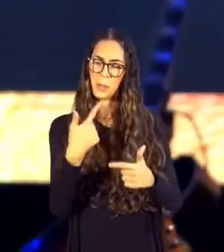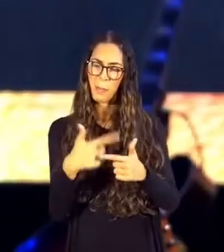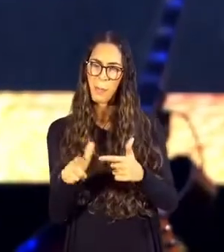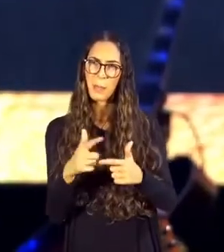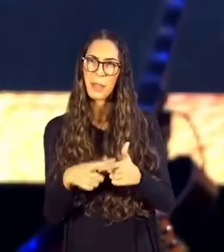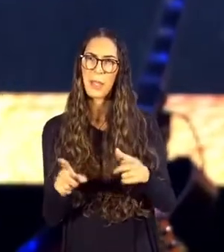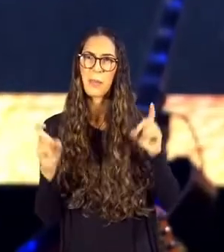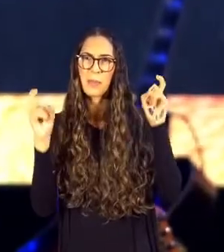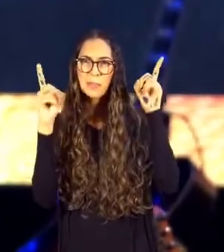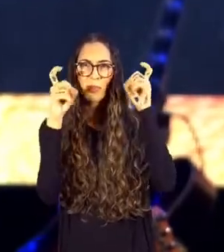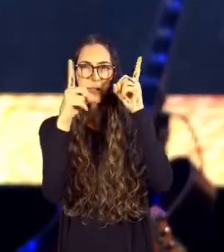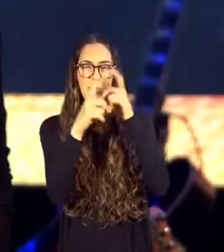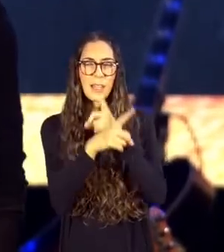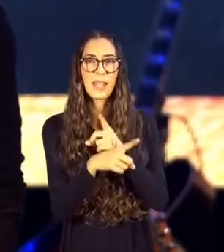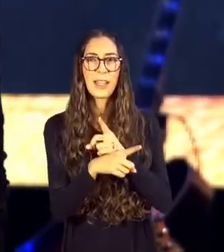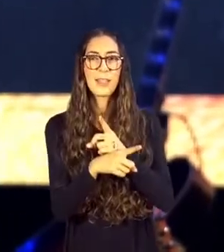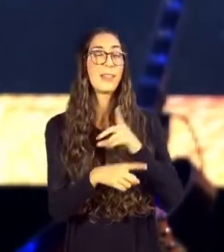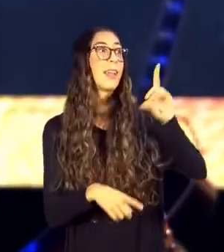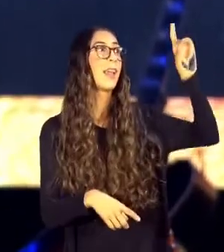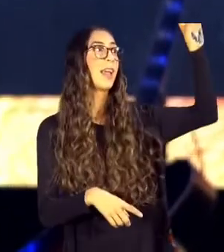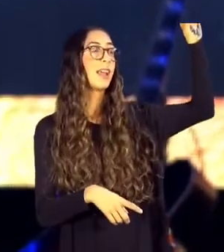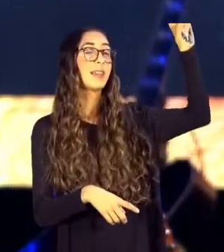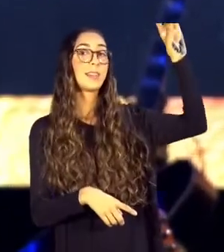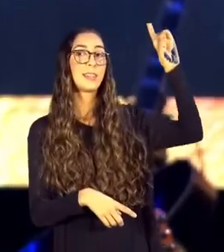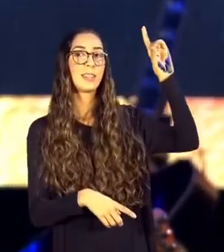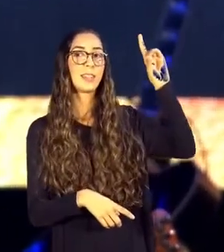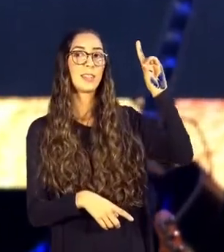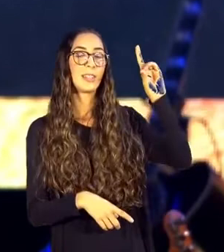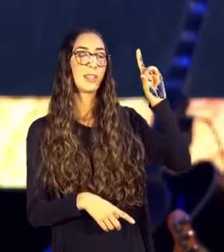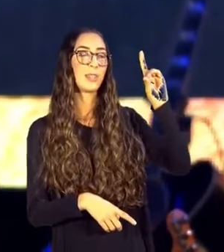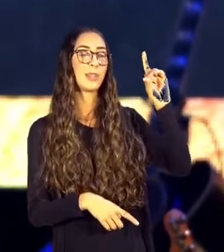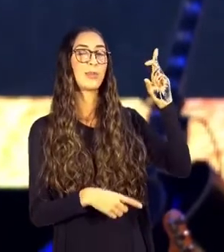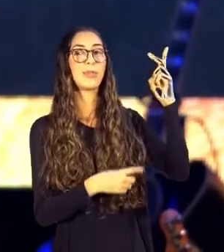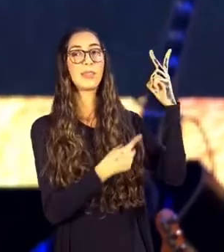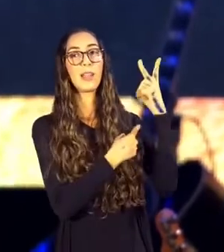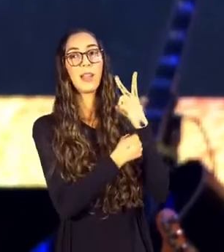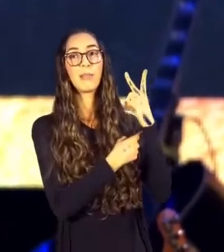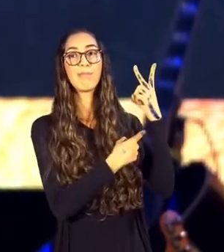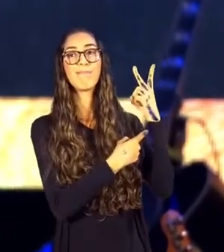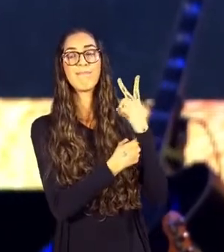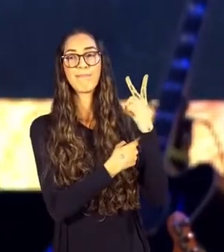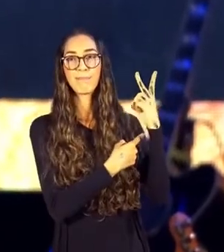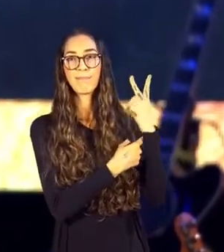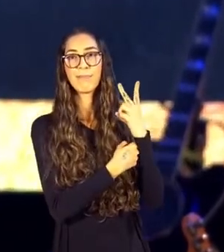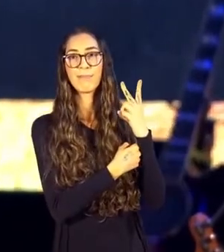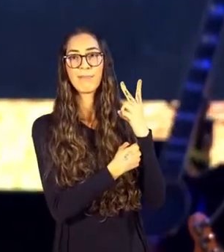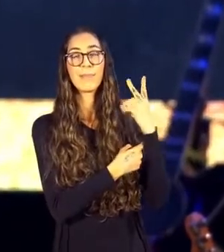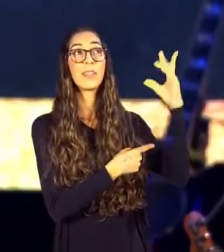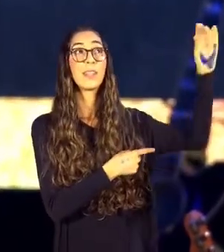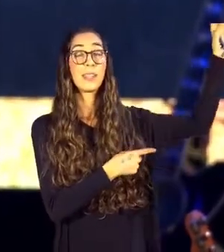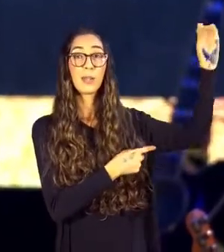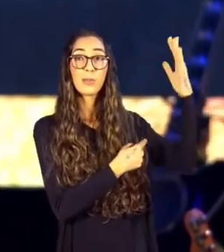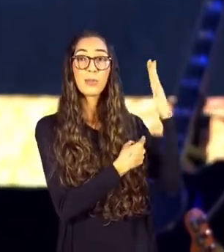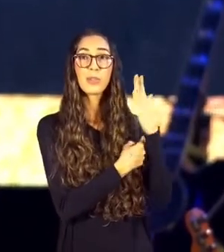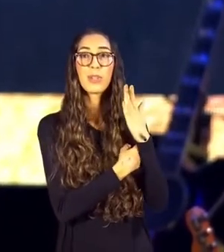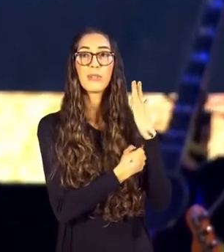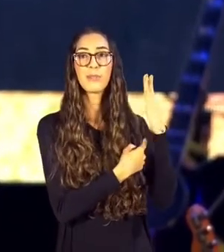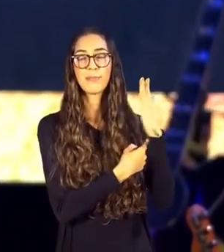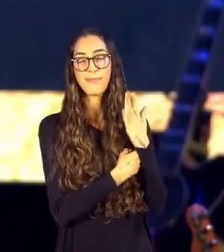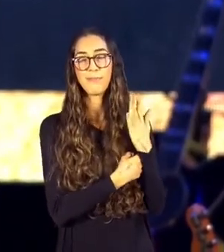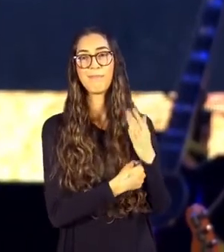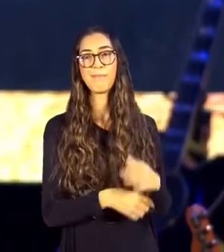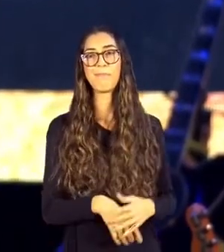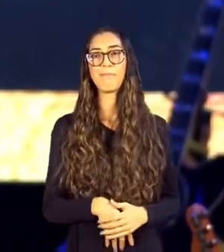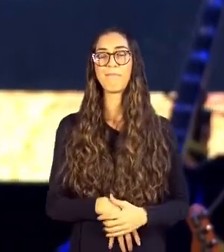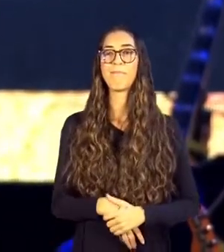toda a galáxia, é o que criou todas as coisas, o que criou todas as estrelas e colocou um nome nelas. Você tem a dimensão de uma galáxia? Não tem, a